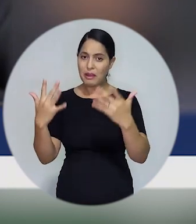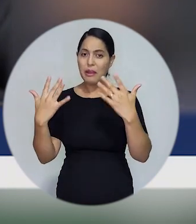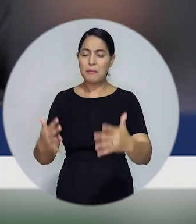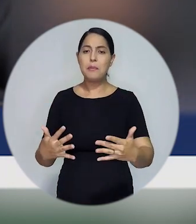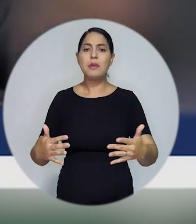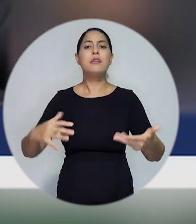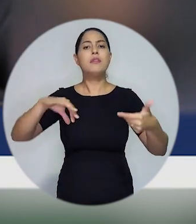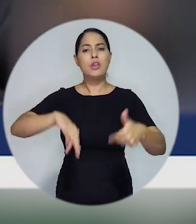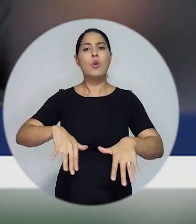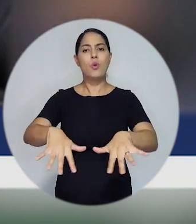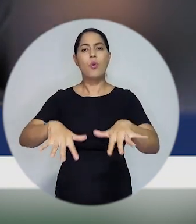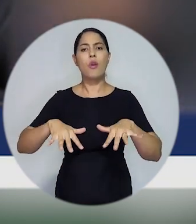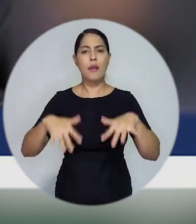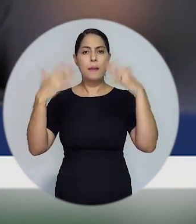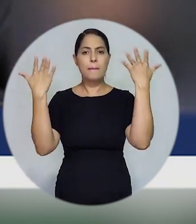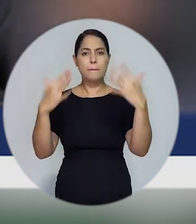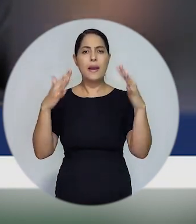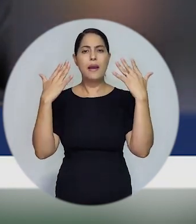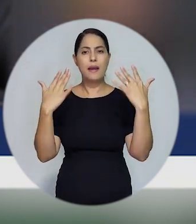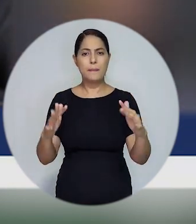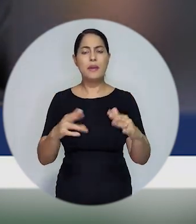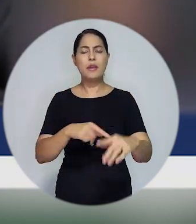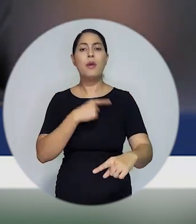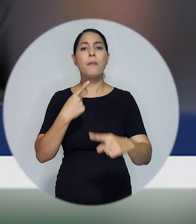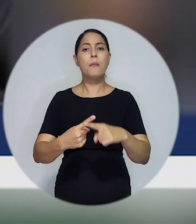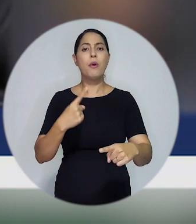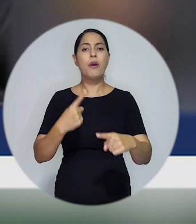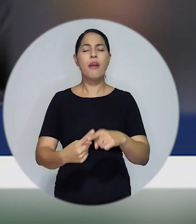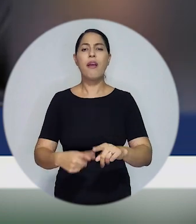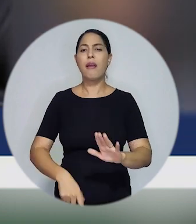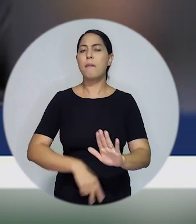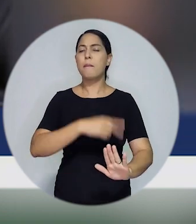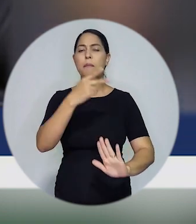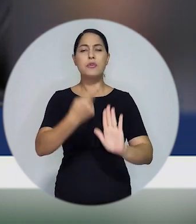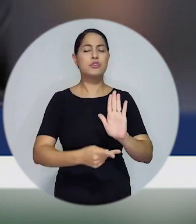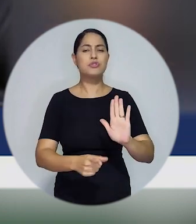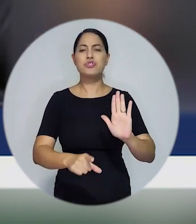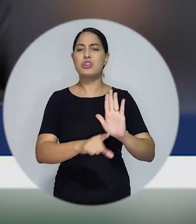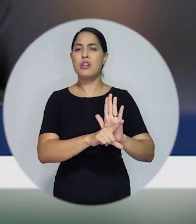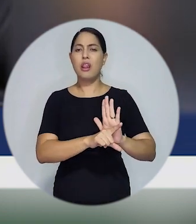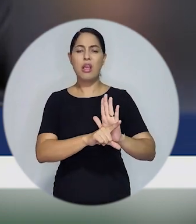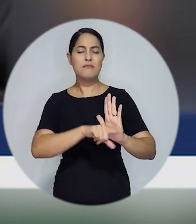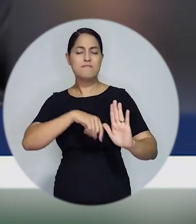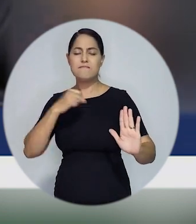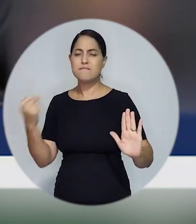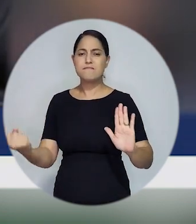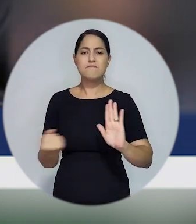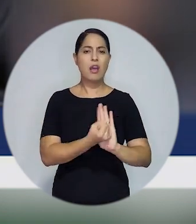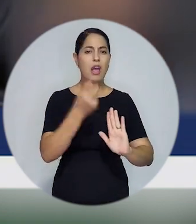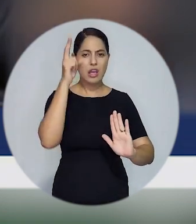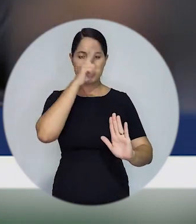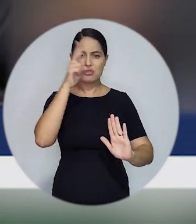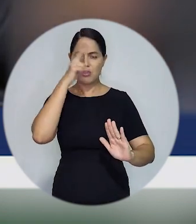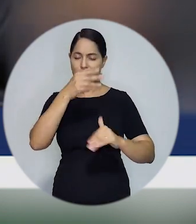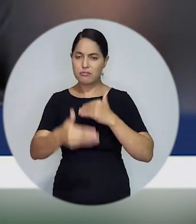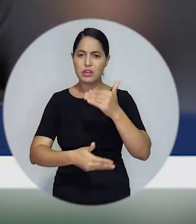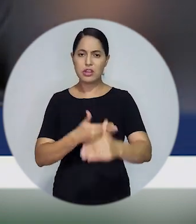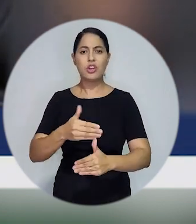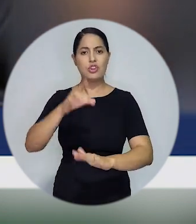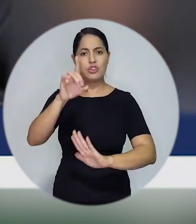e parabenizo o Congresso Nacional por esse grande, histórico passo para